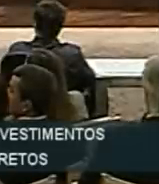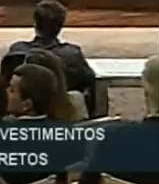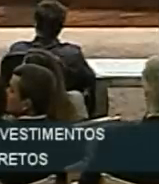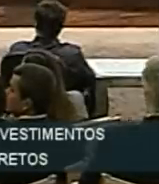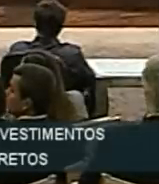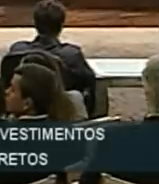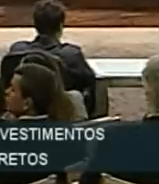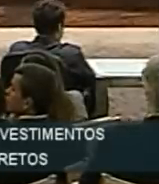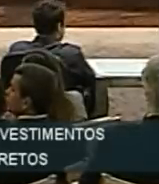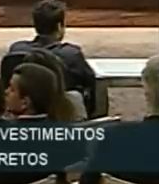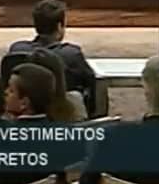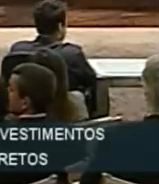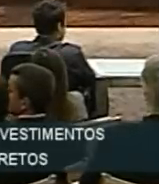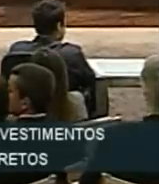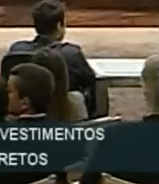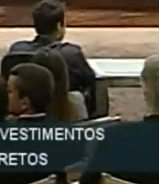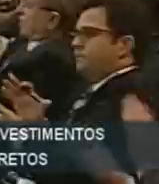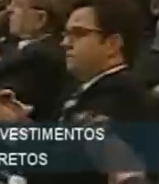ah